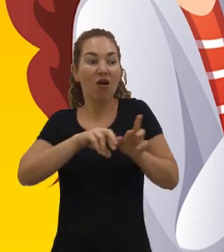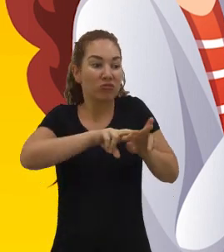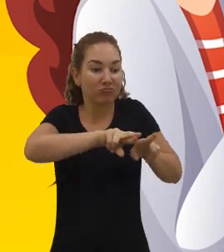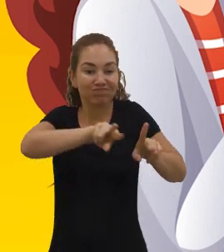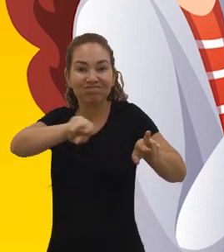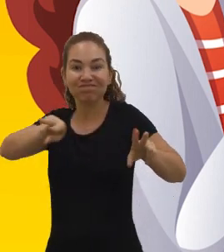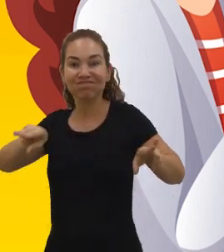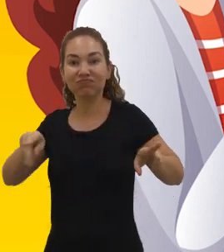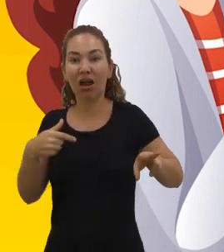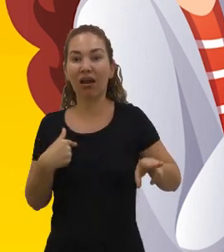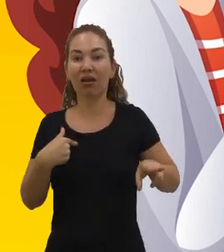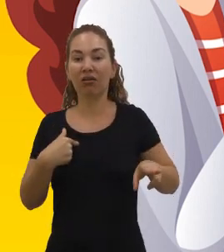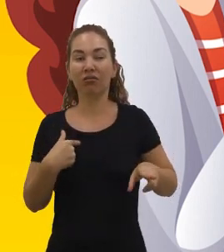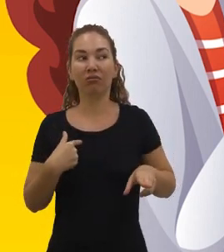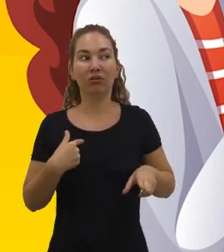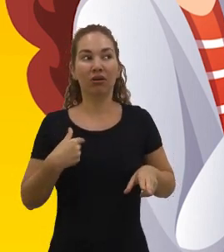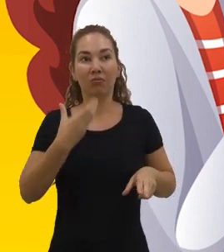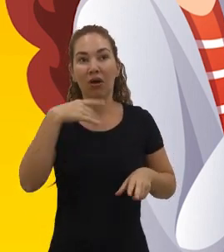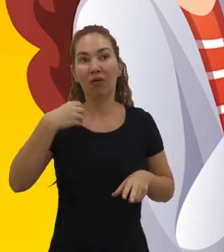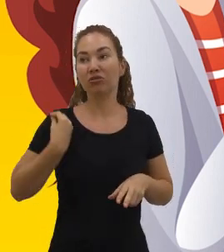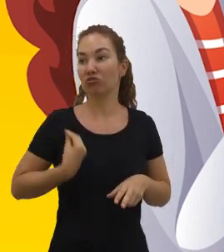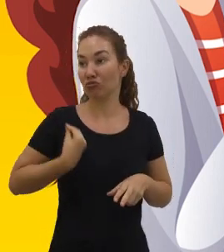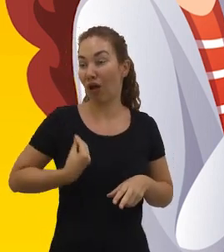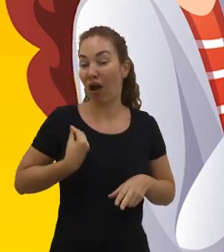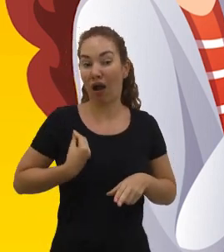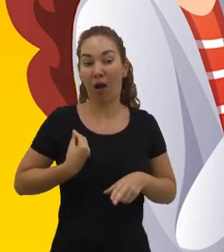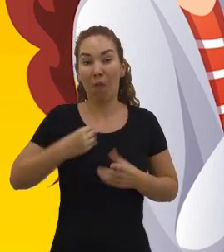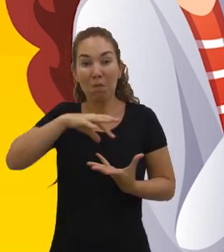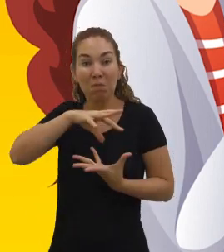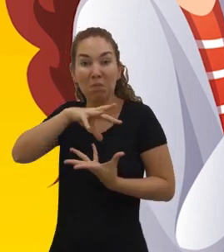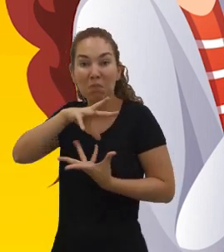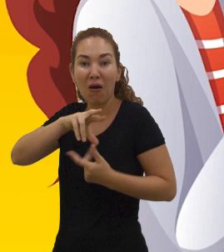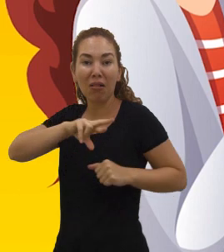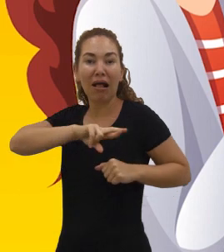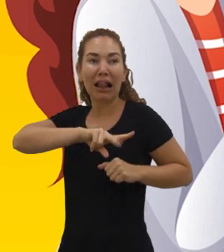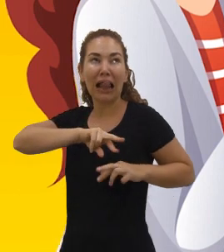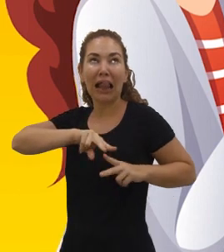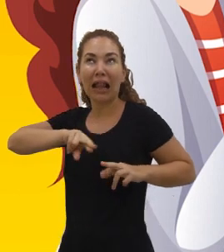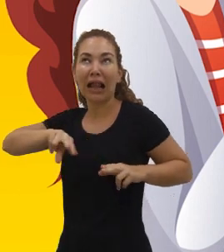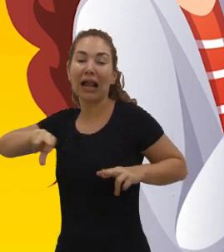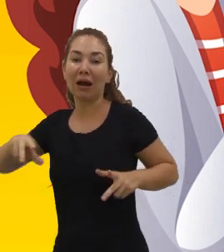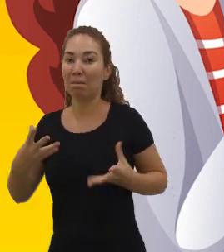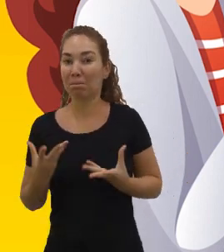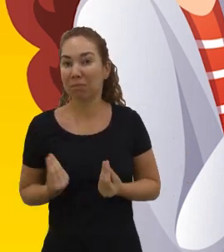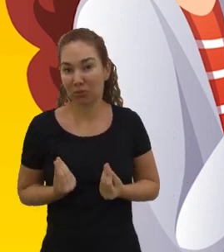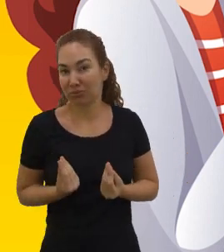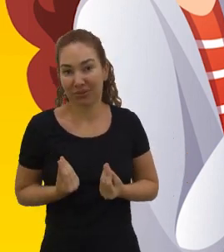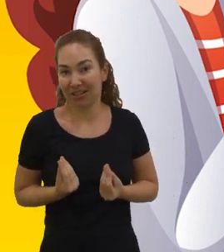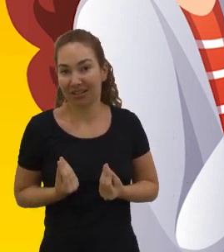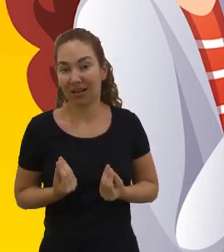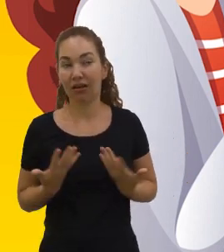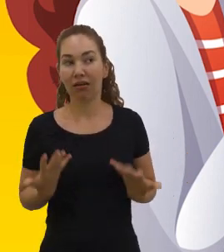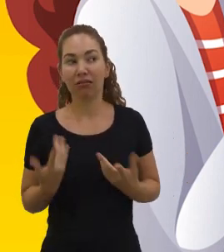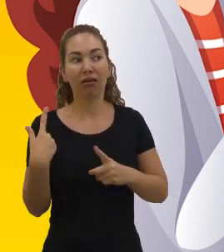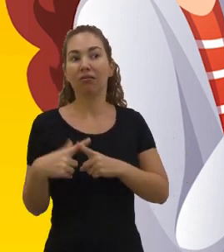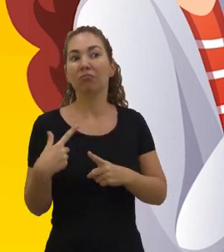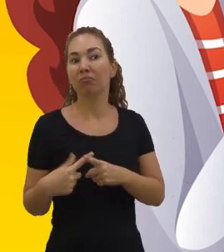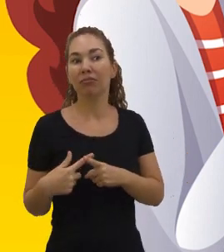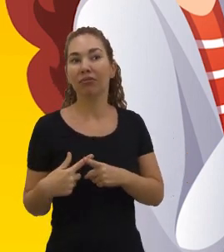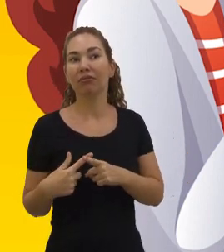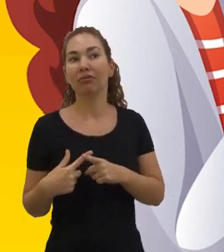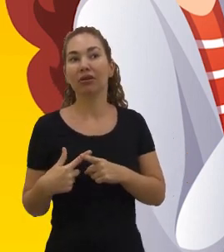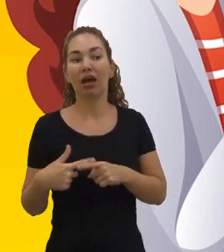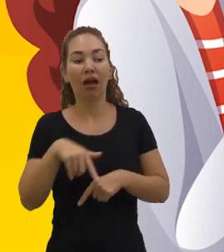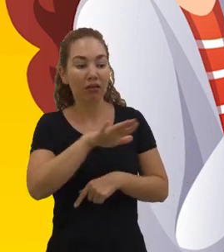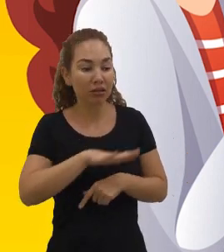porque eu acho que a gente vive, né, num mundo tão diverso, com pessoas de todos os tipos, e por que a gente,